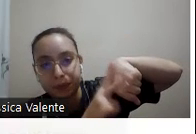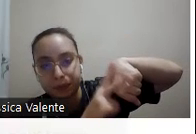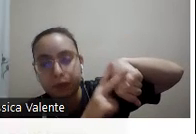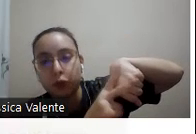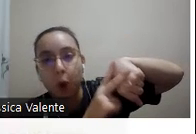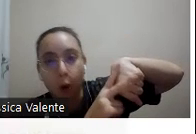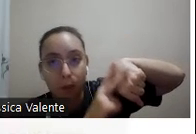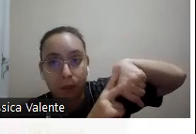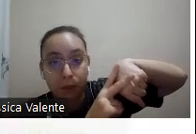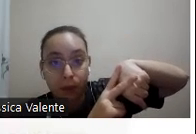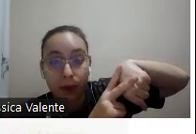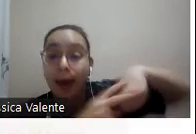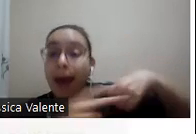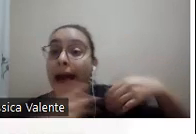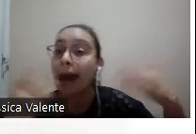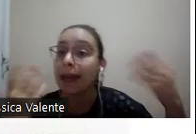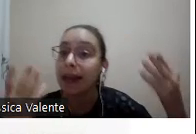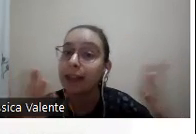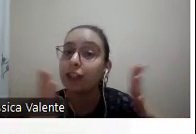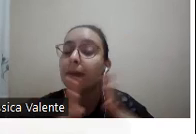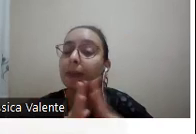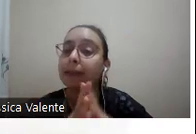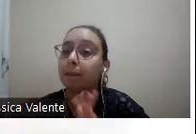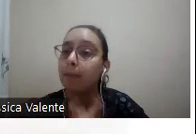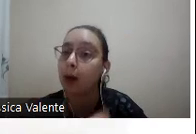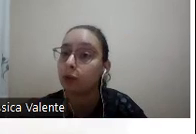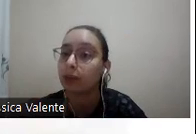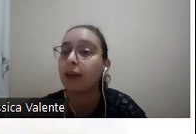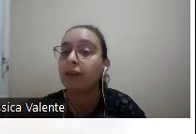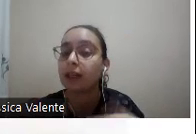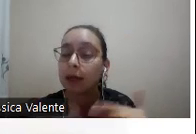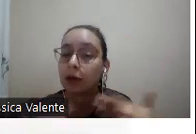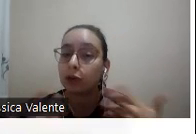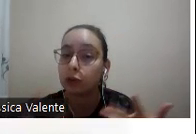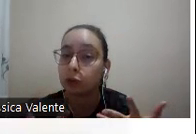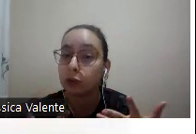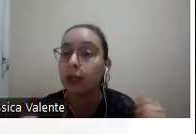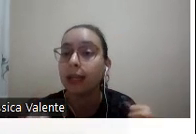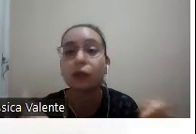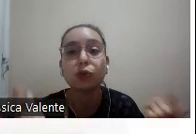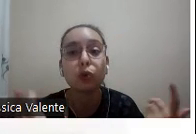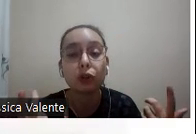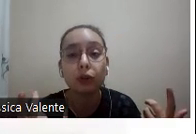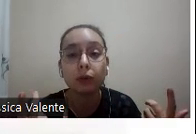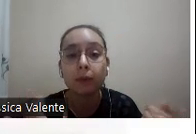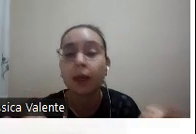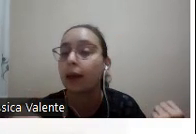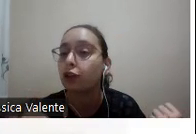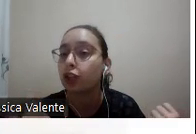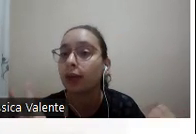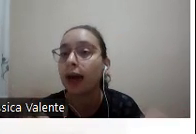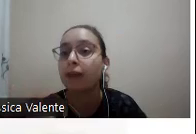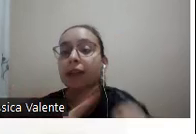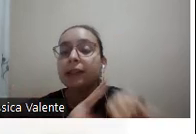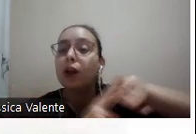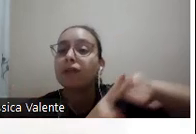Verde. Muito bom. Aí, a gente vai para São Paulo e vai conversar com outro surdo. E esse surdo, eu